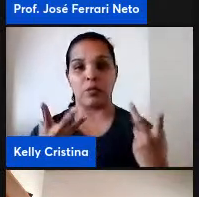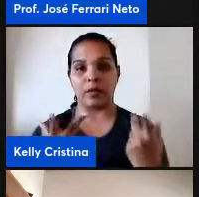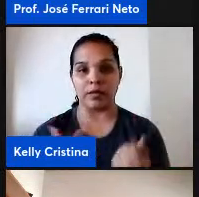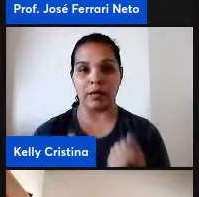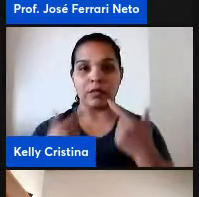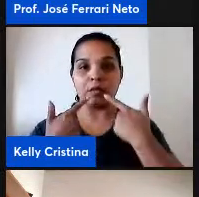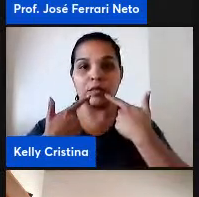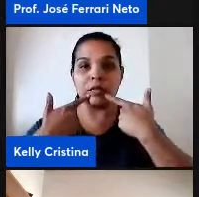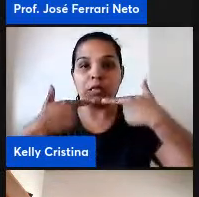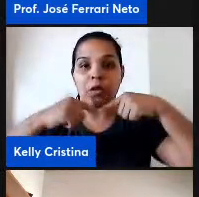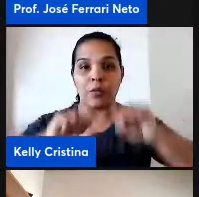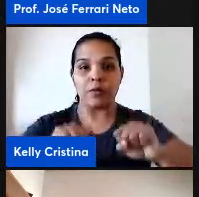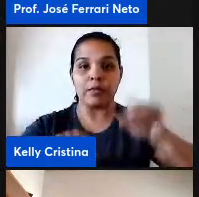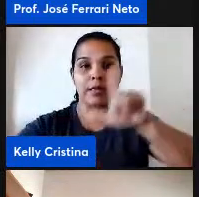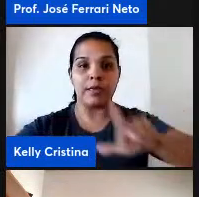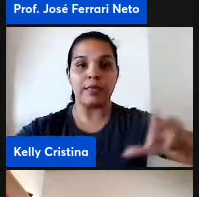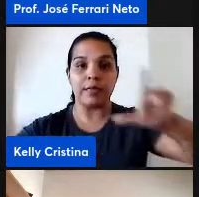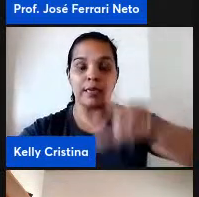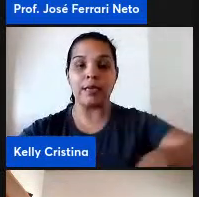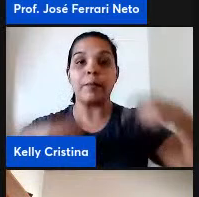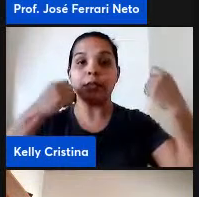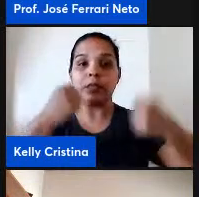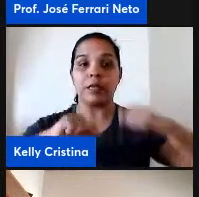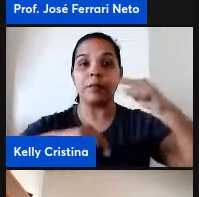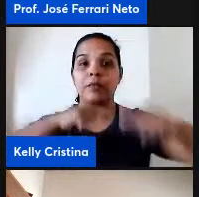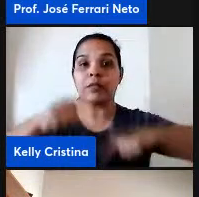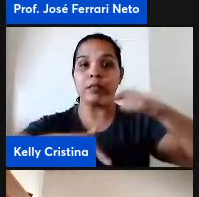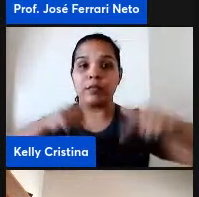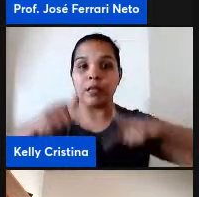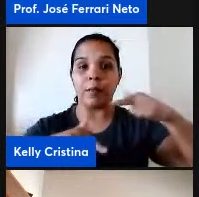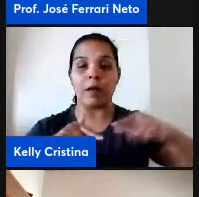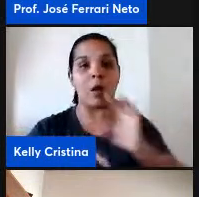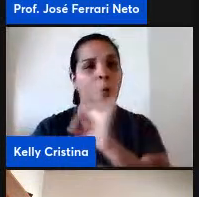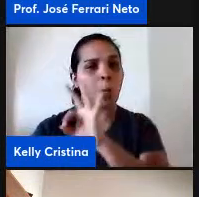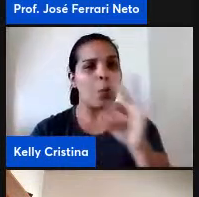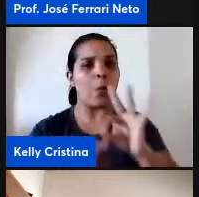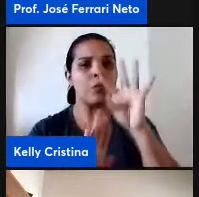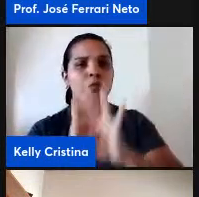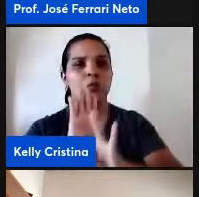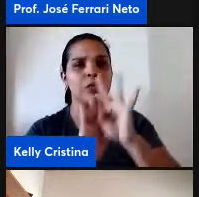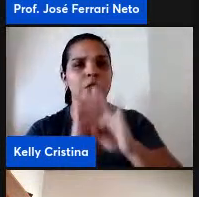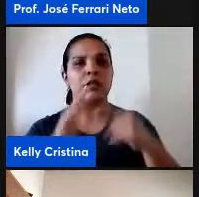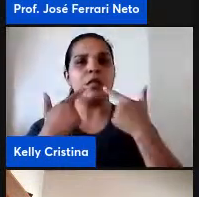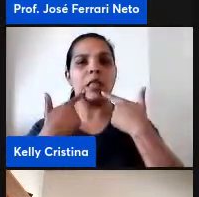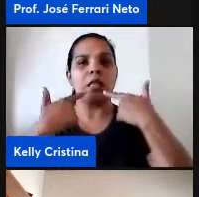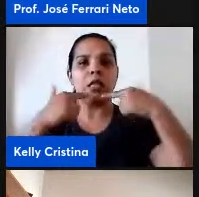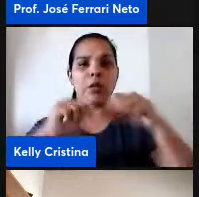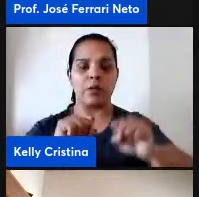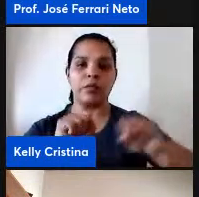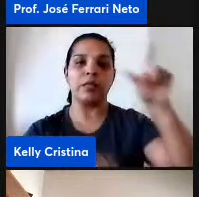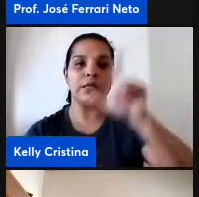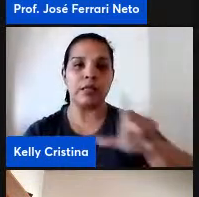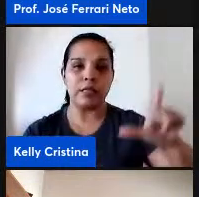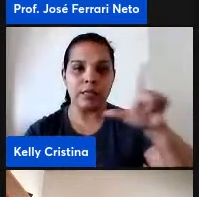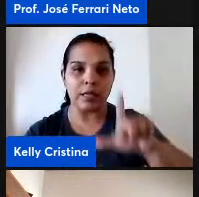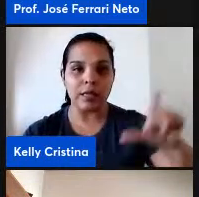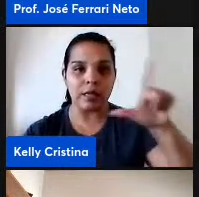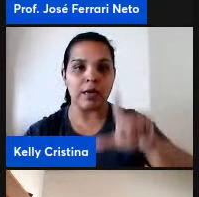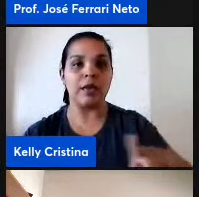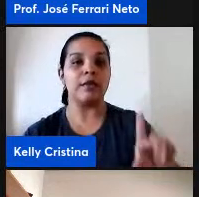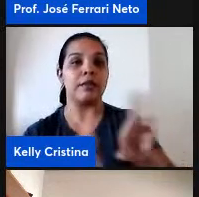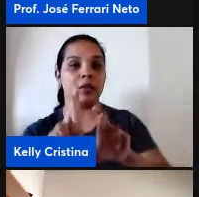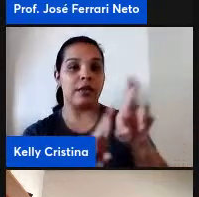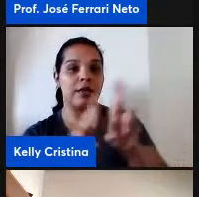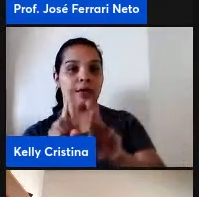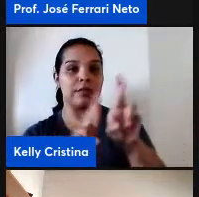e literária. Quer dizer, nós temos que trabalhar com ótimos textos de qualidade linguística e literária que devem ser relacionados